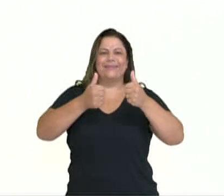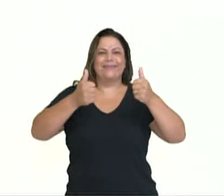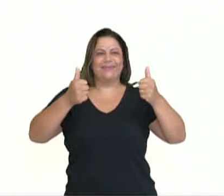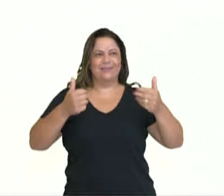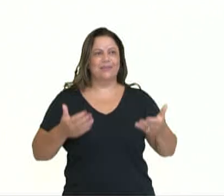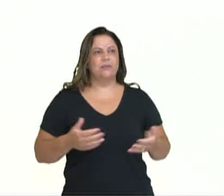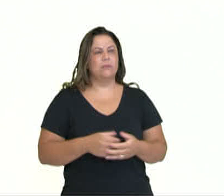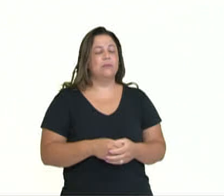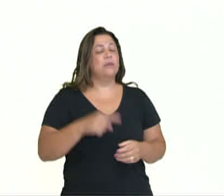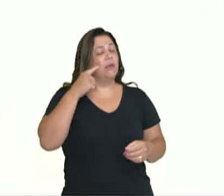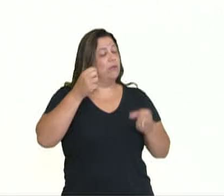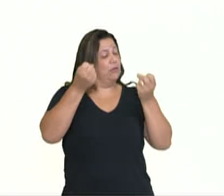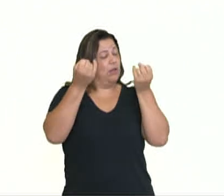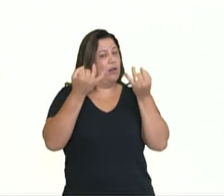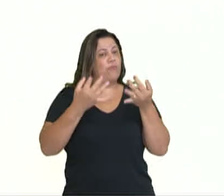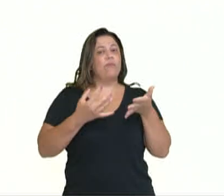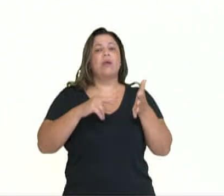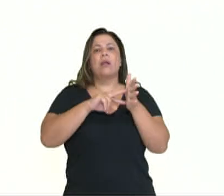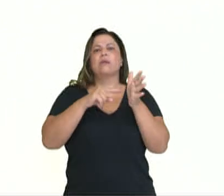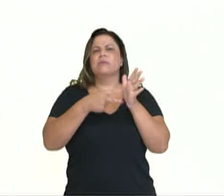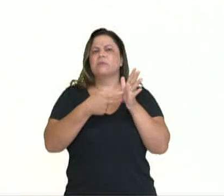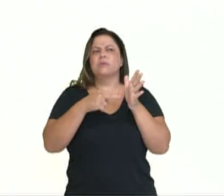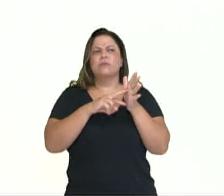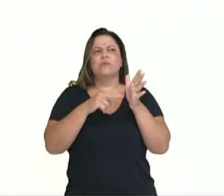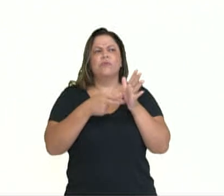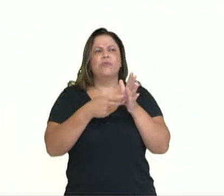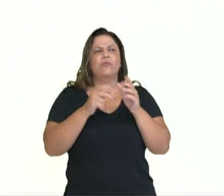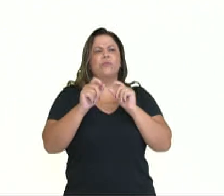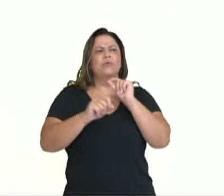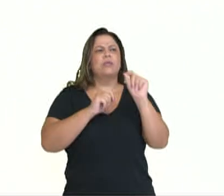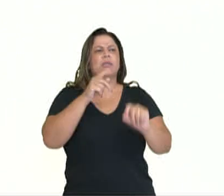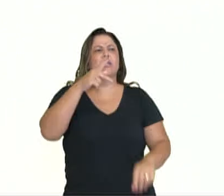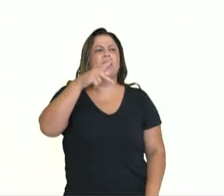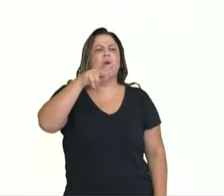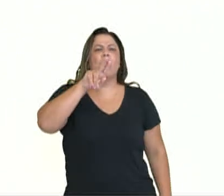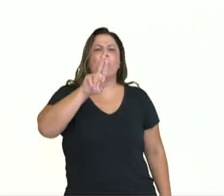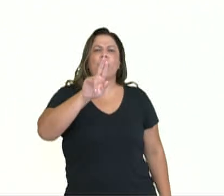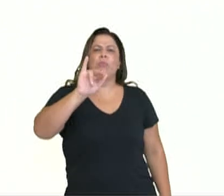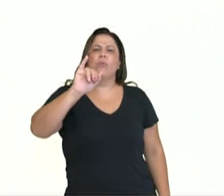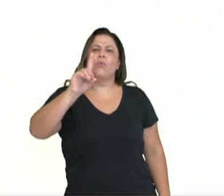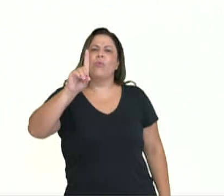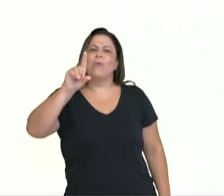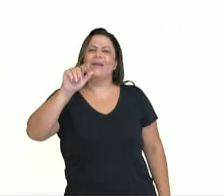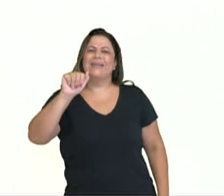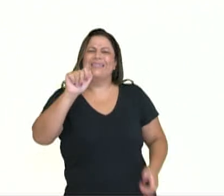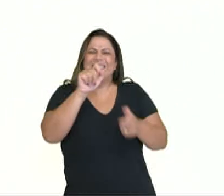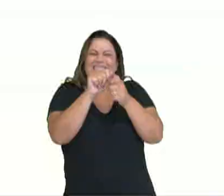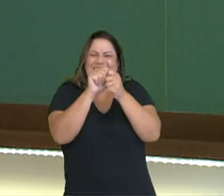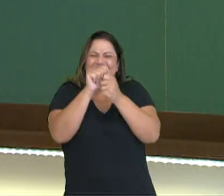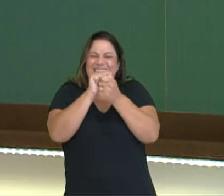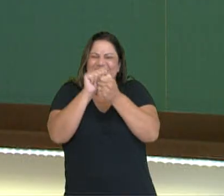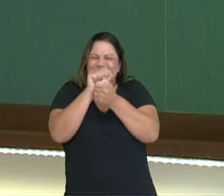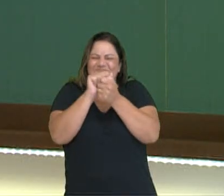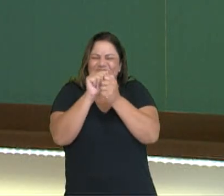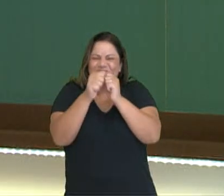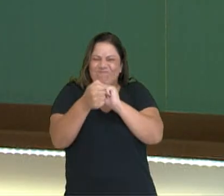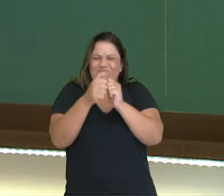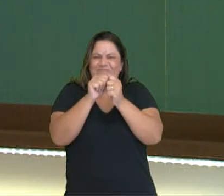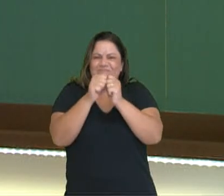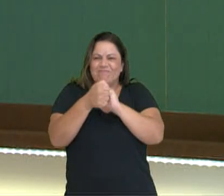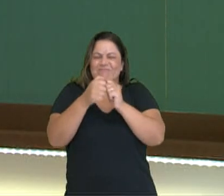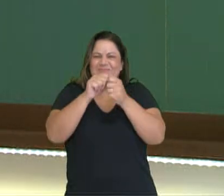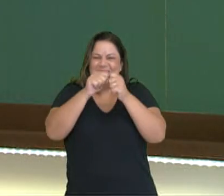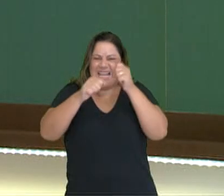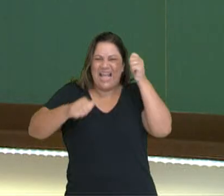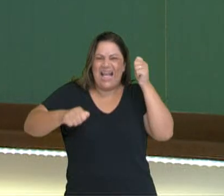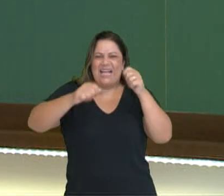para vocês o significado da palavrinha puída. Puída é gasta, rasgadinha, tá? Então é importante